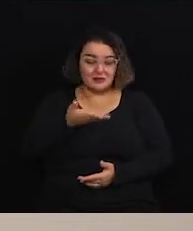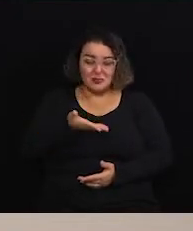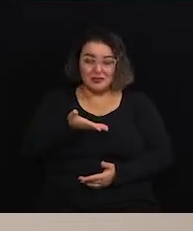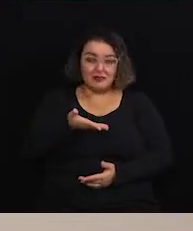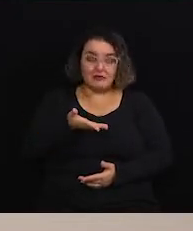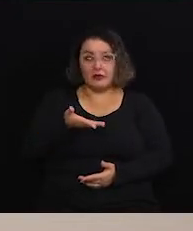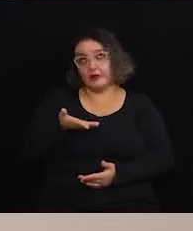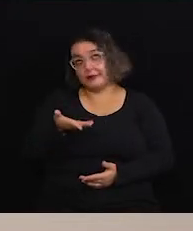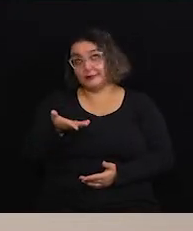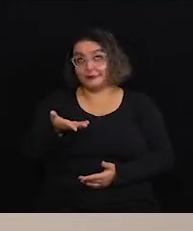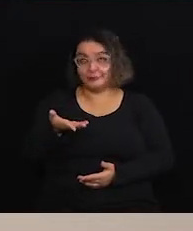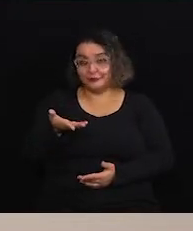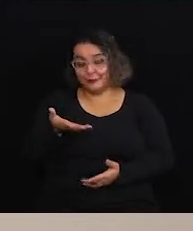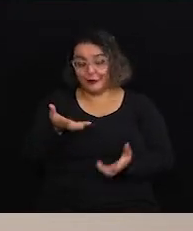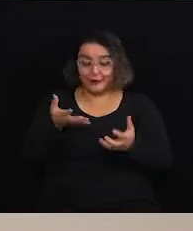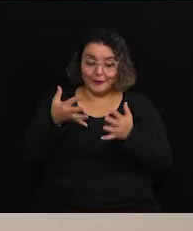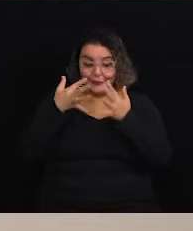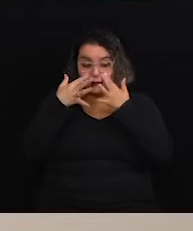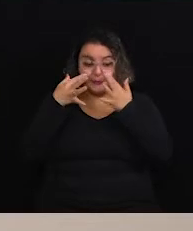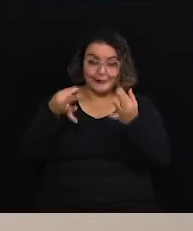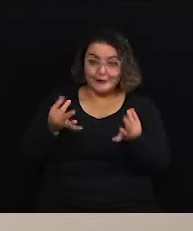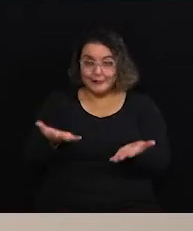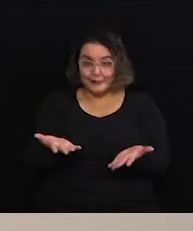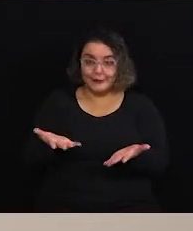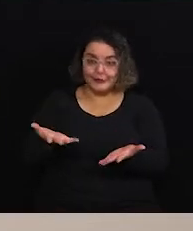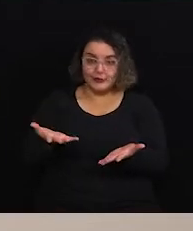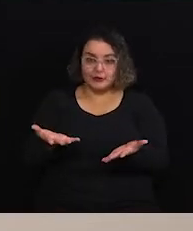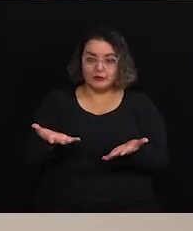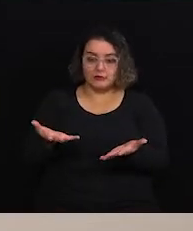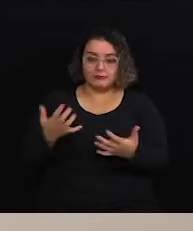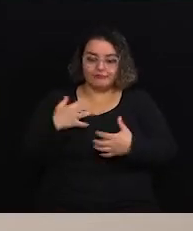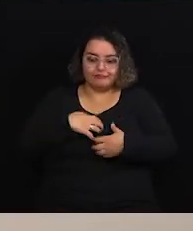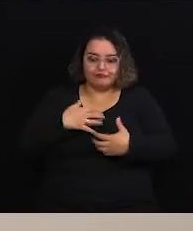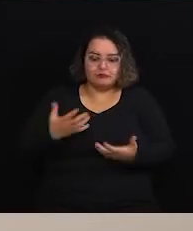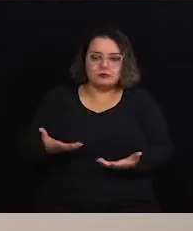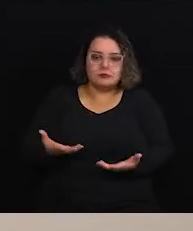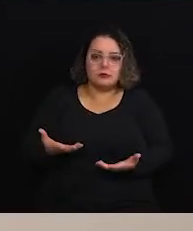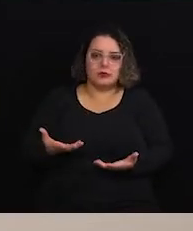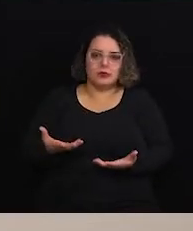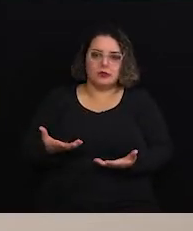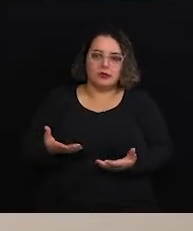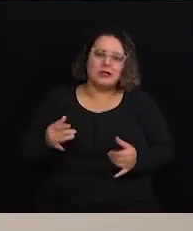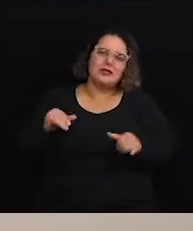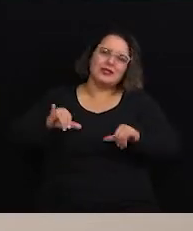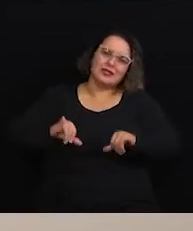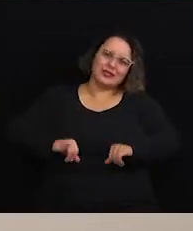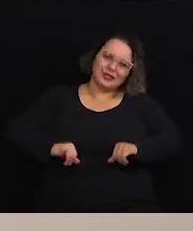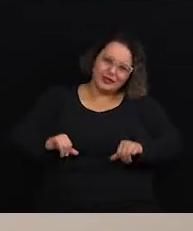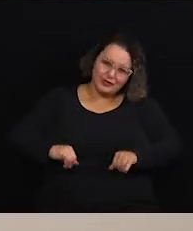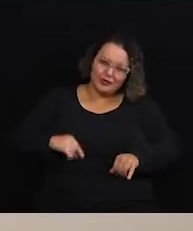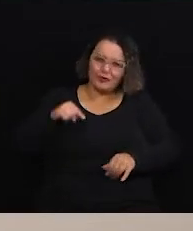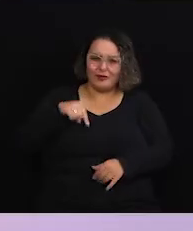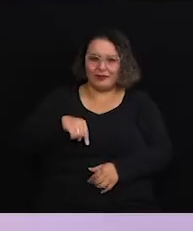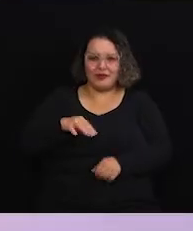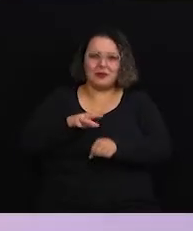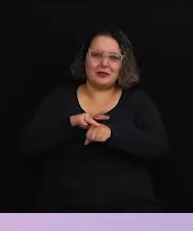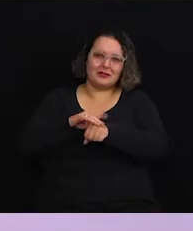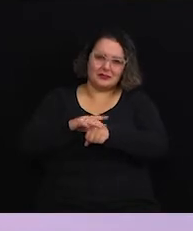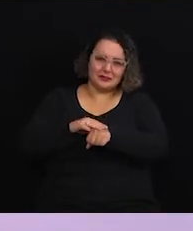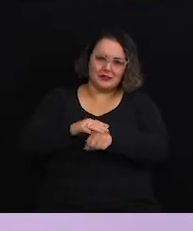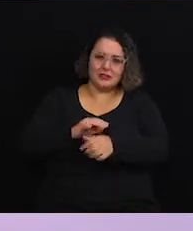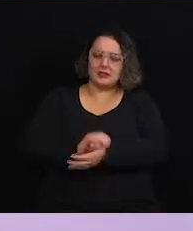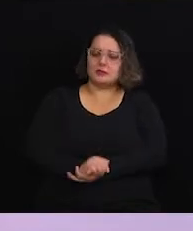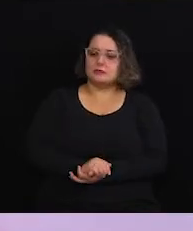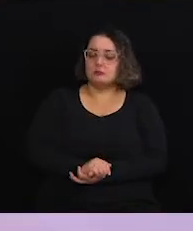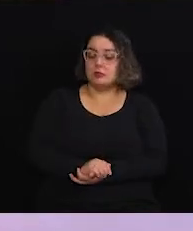estejam, né, querendo, numa forma de chamar atenção, exagerando nos sintomas que realmente elas sofrem muito com esses sintomas.